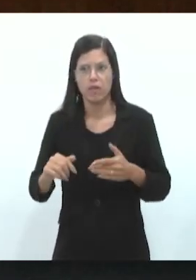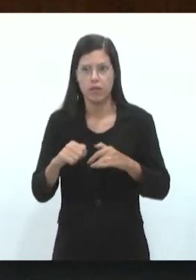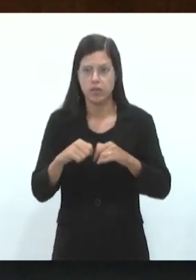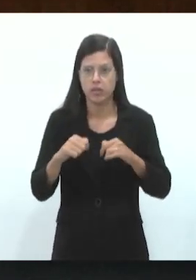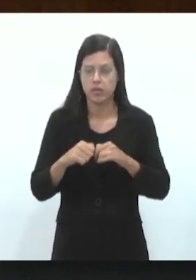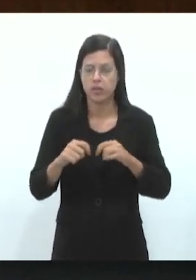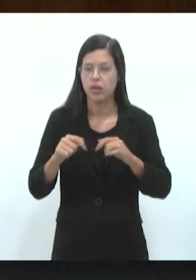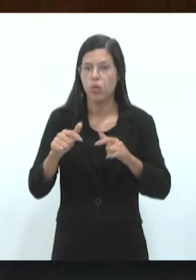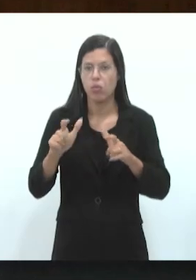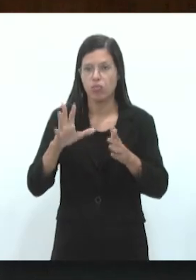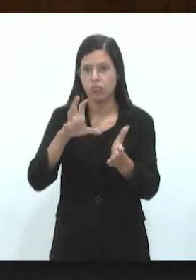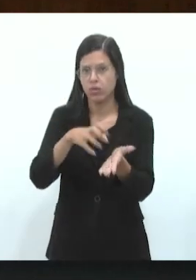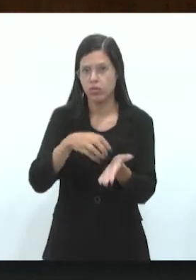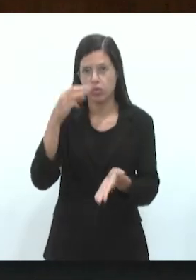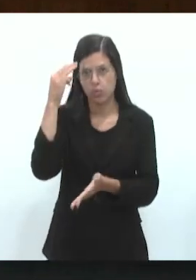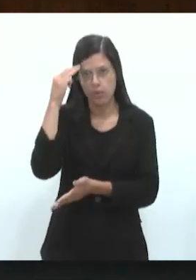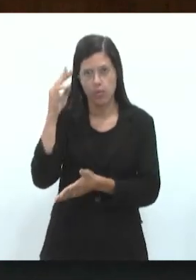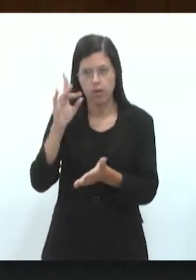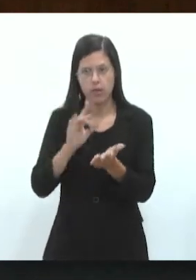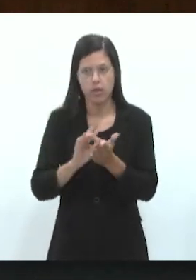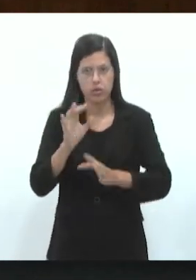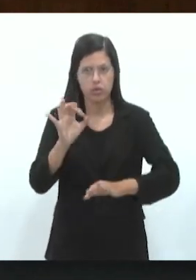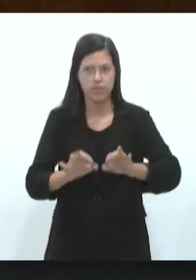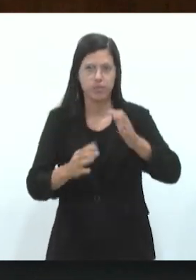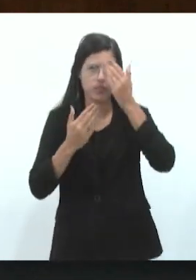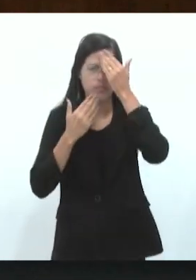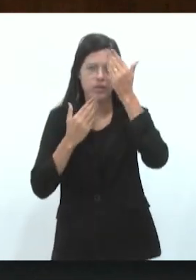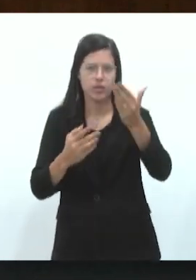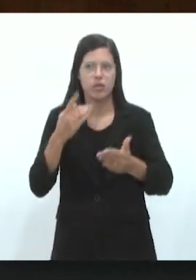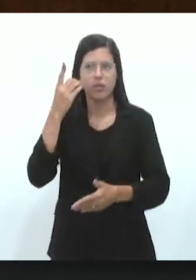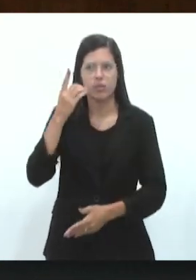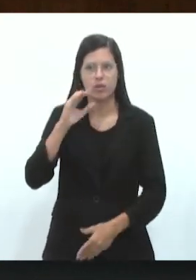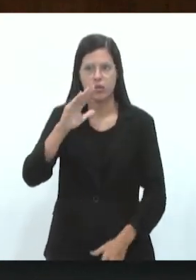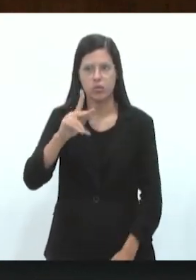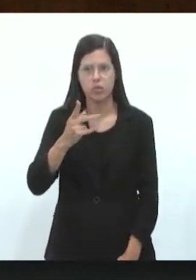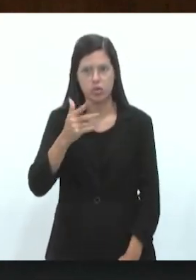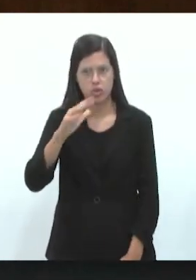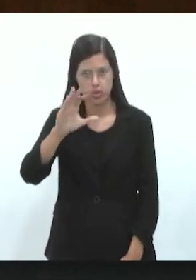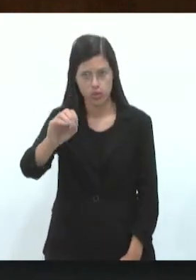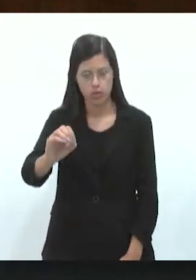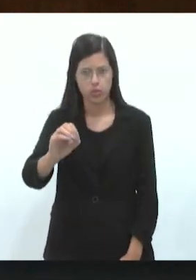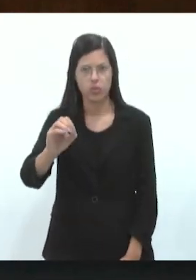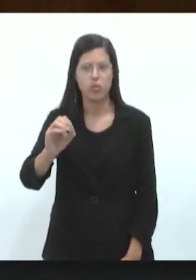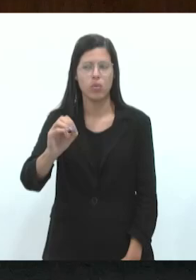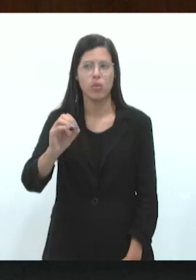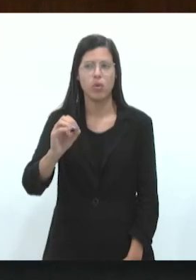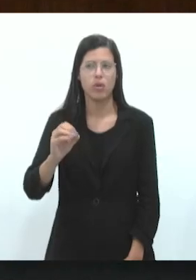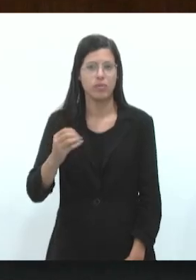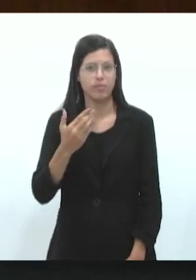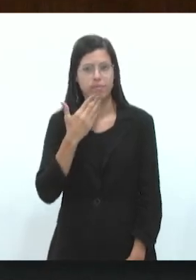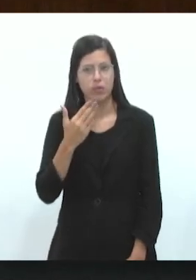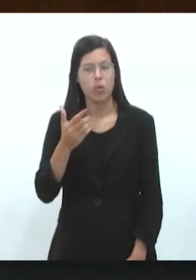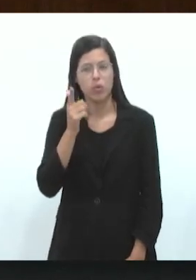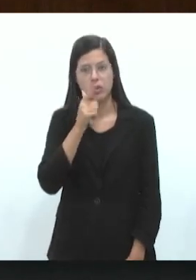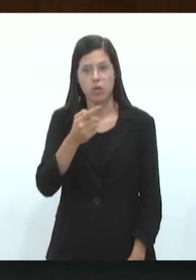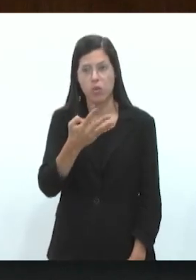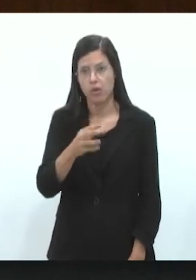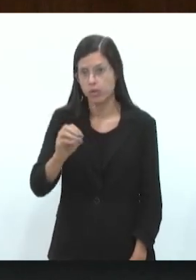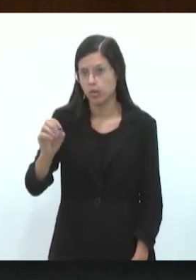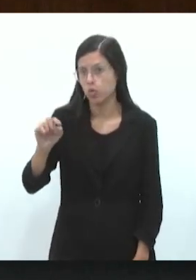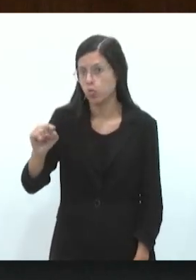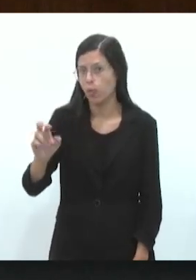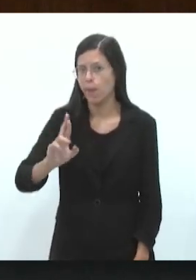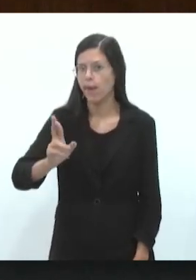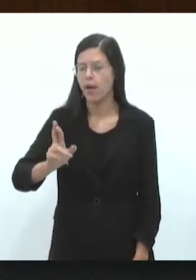memória, verdade e justiça. E eu agradeço muito ao meu companheiro, o deputado federal Chico Alencar, que a partir do nosso pedido conseguiu R$400 mil que compôs